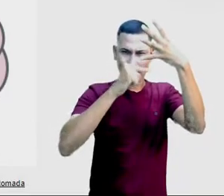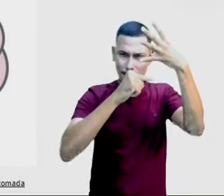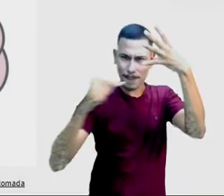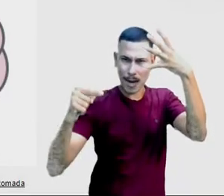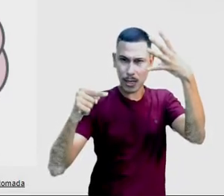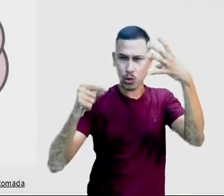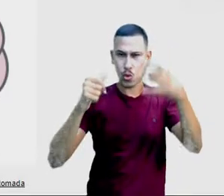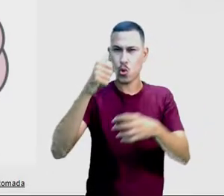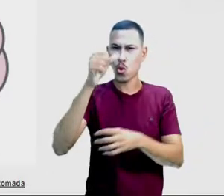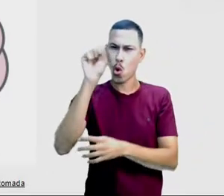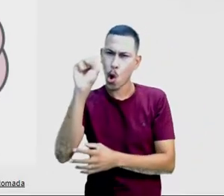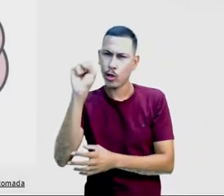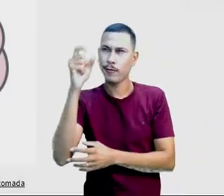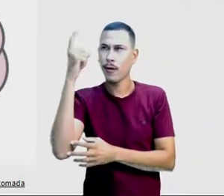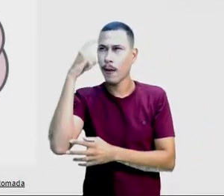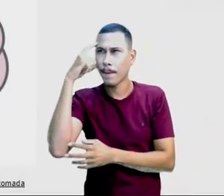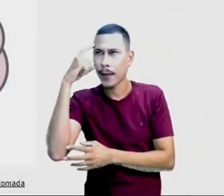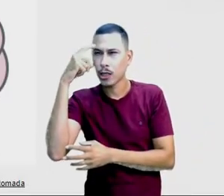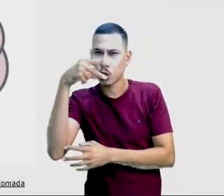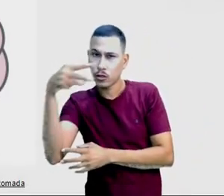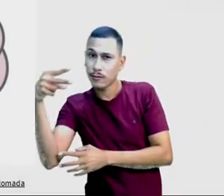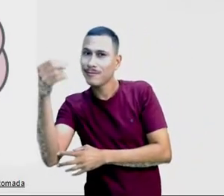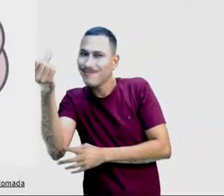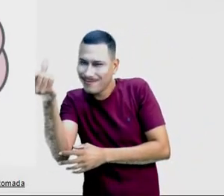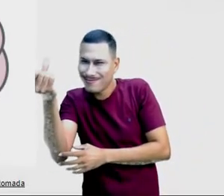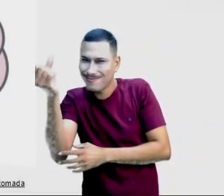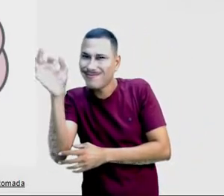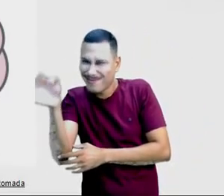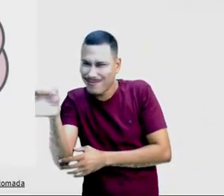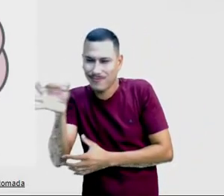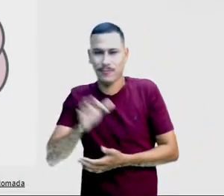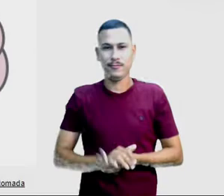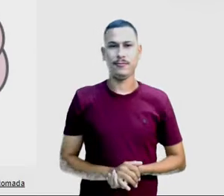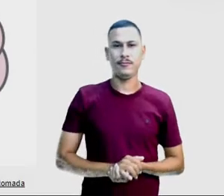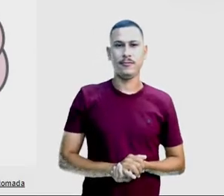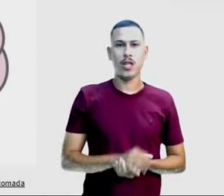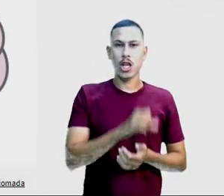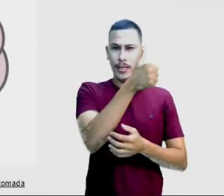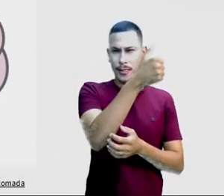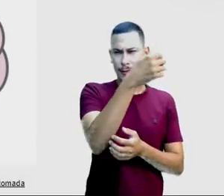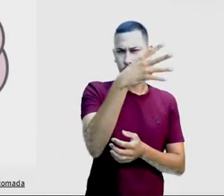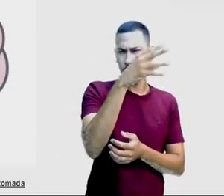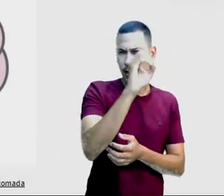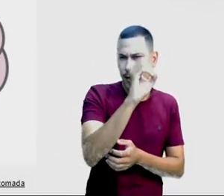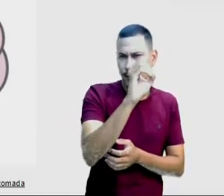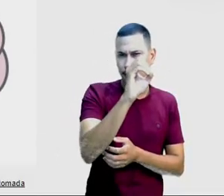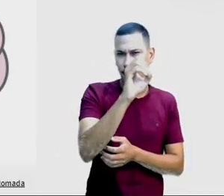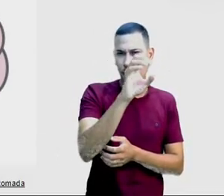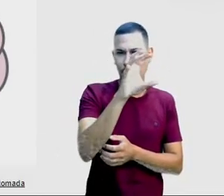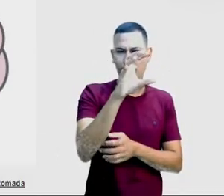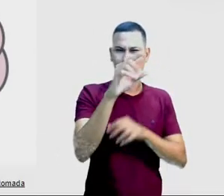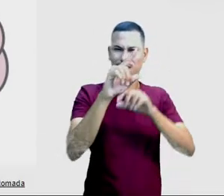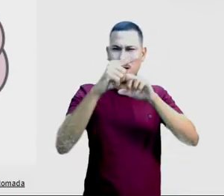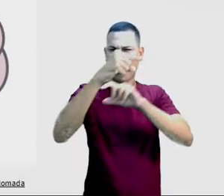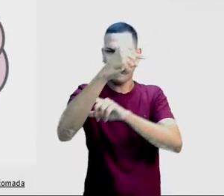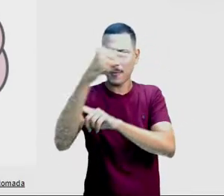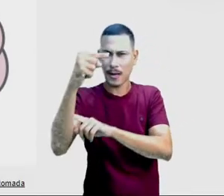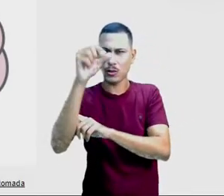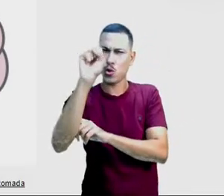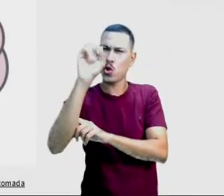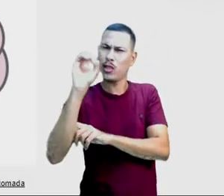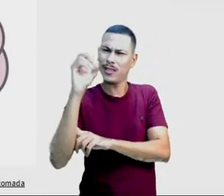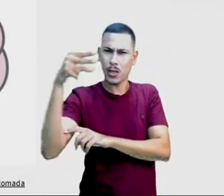Ficou quanto? Eu vou pensar. Ficou 6. Então, quem de 140 tira 80,